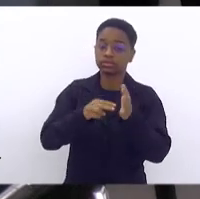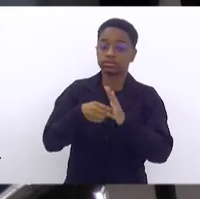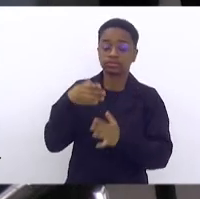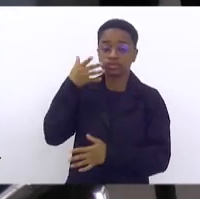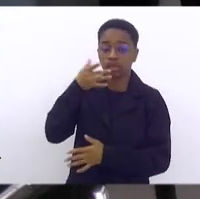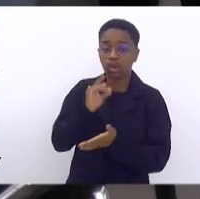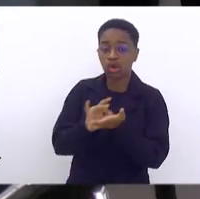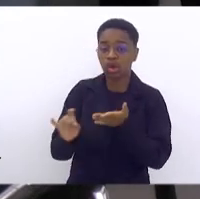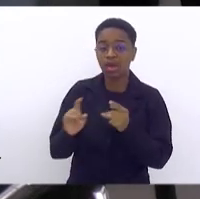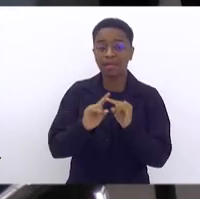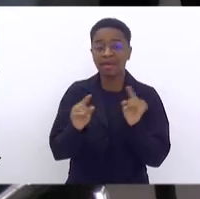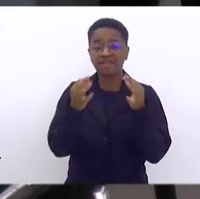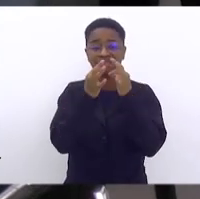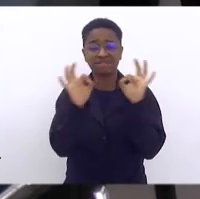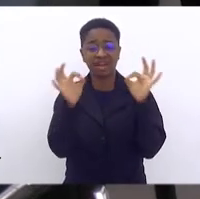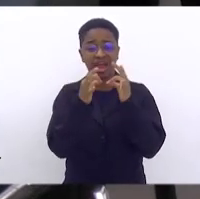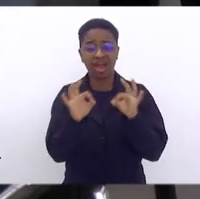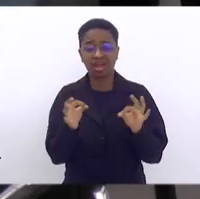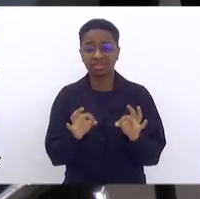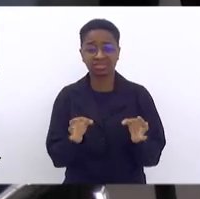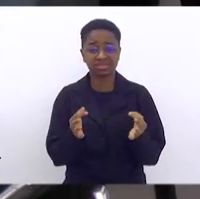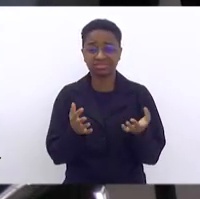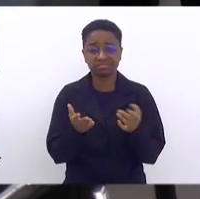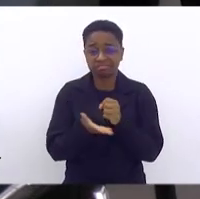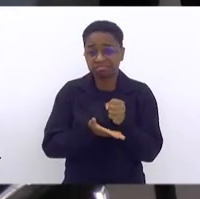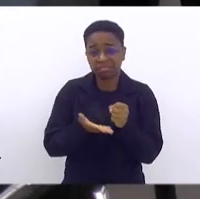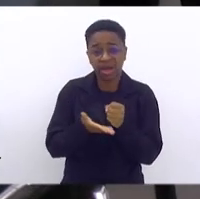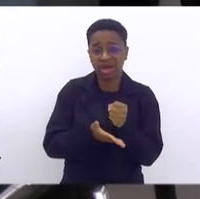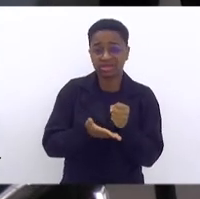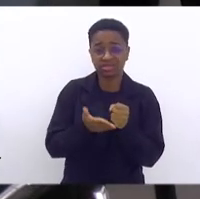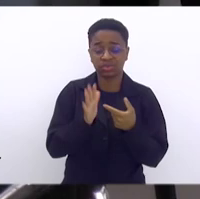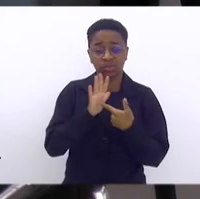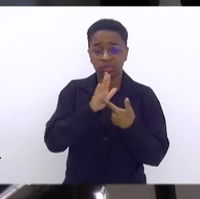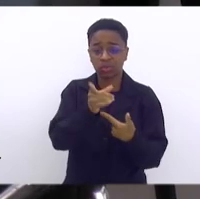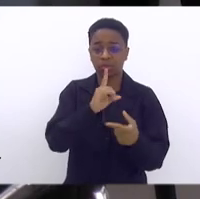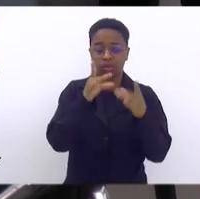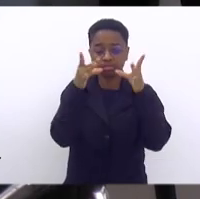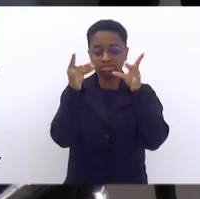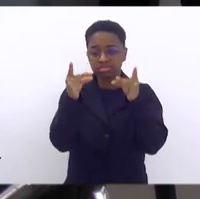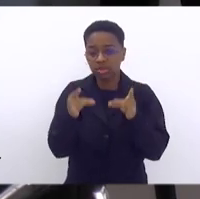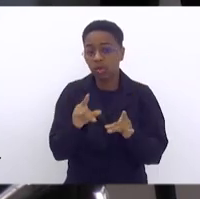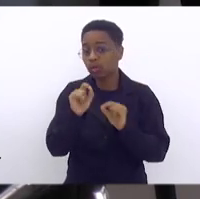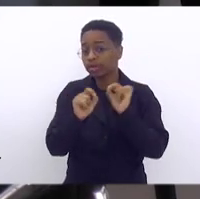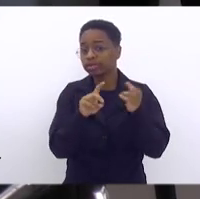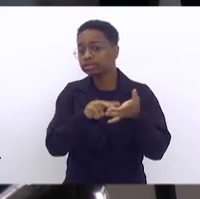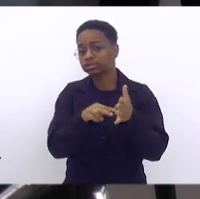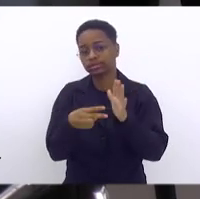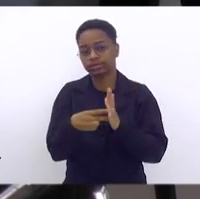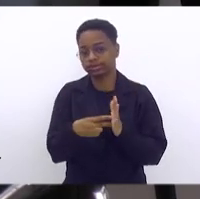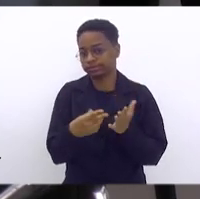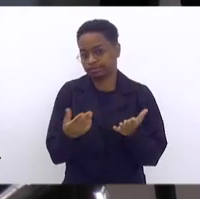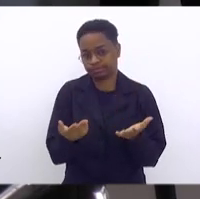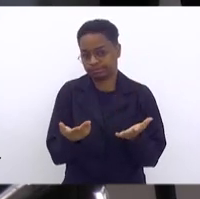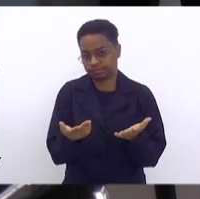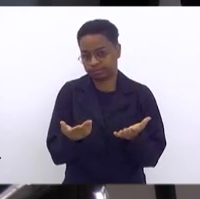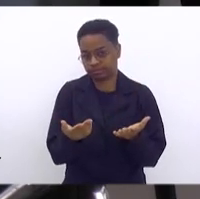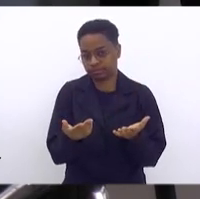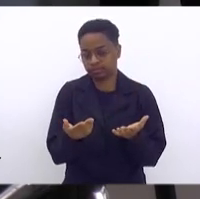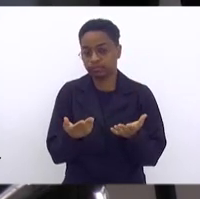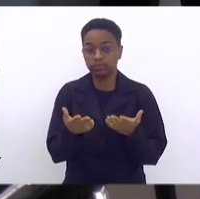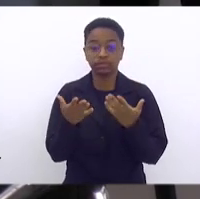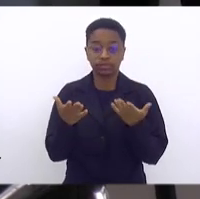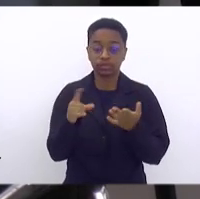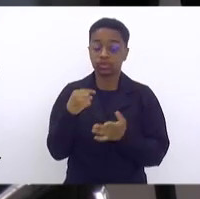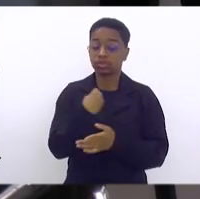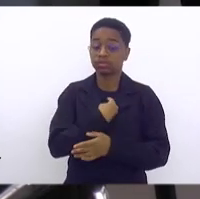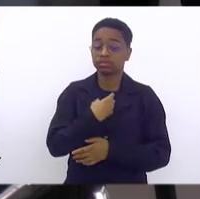mas são frases completamente rasas que não trazem uma materialidade da situação. A gente fica com